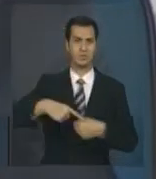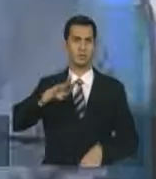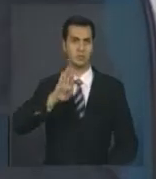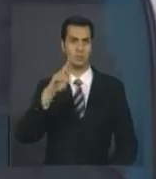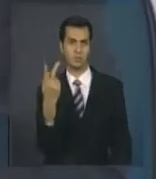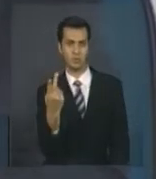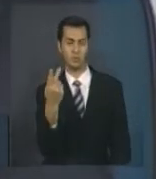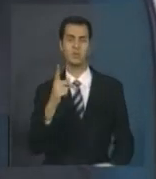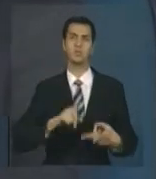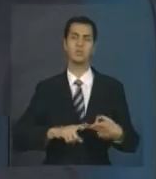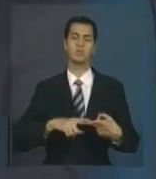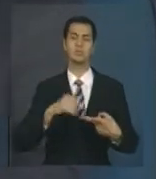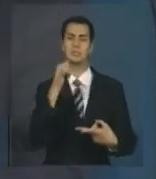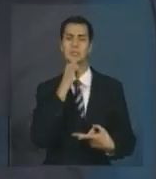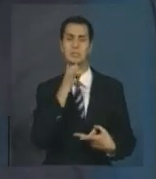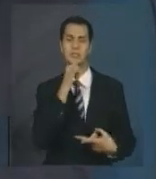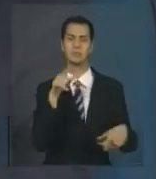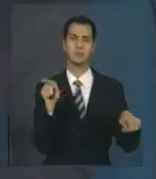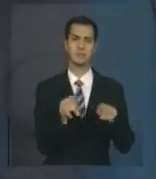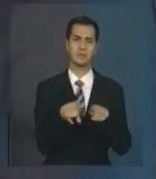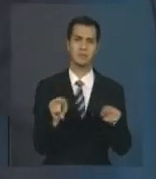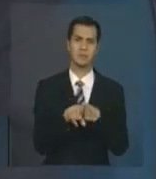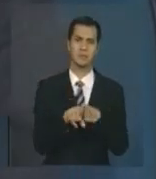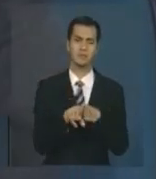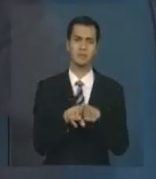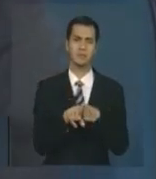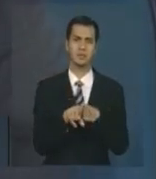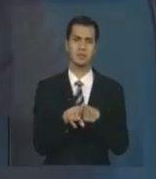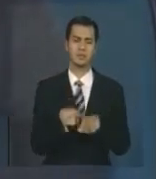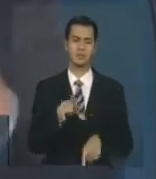caso, por exemplo, de liberação de